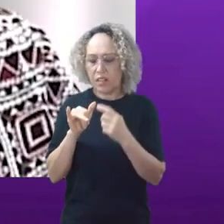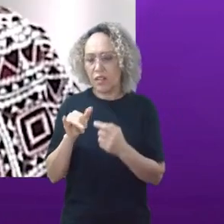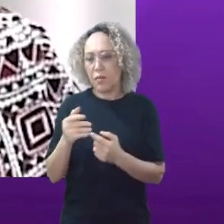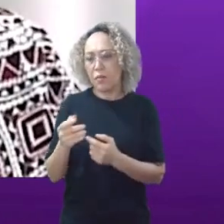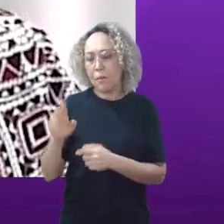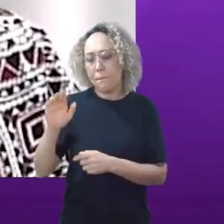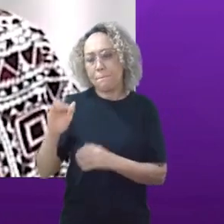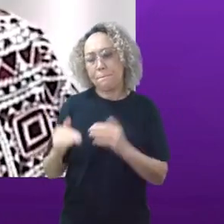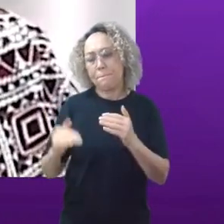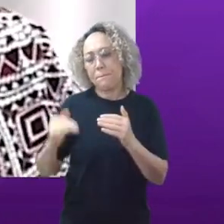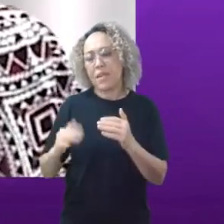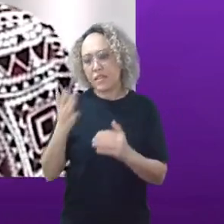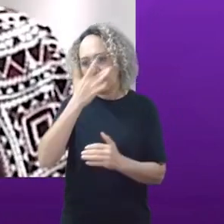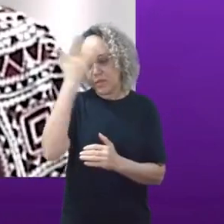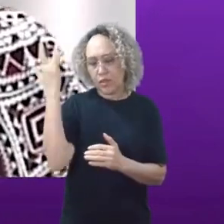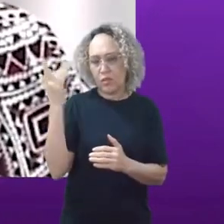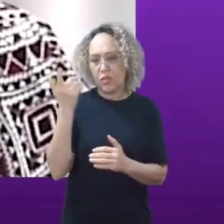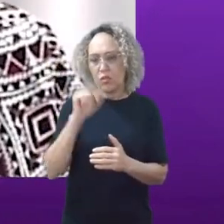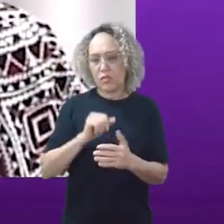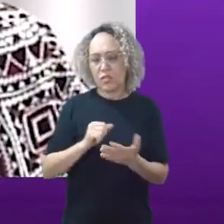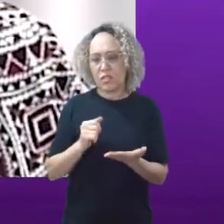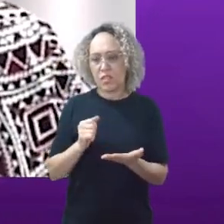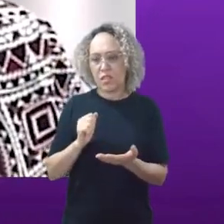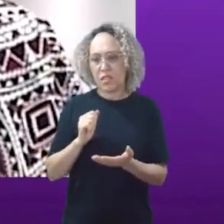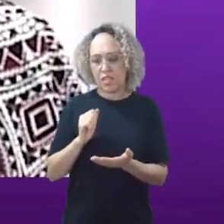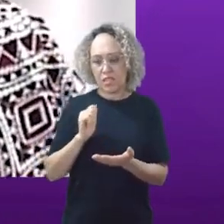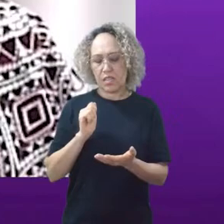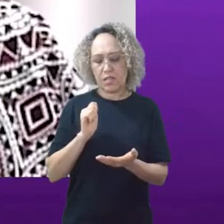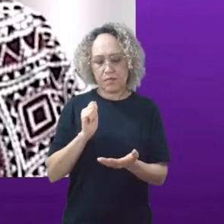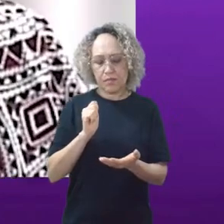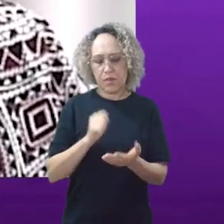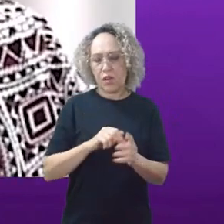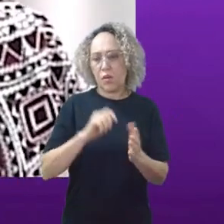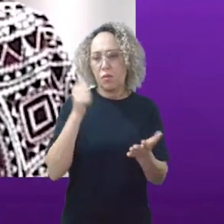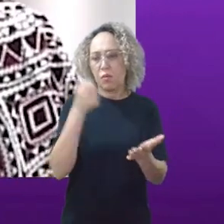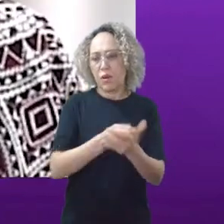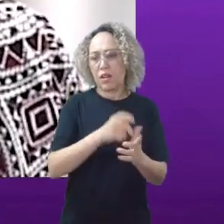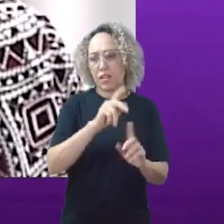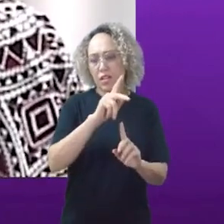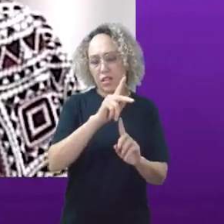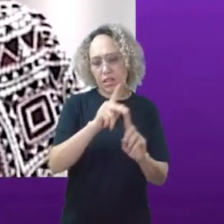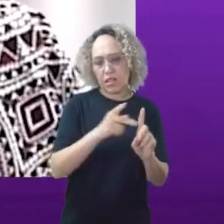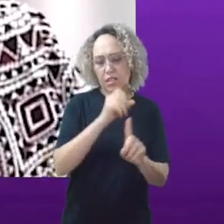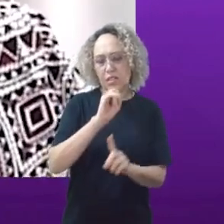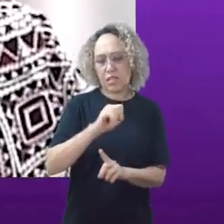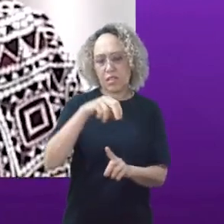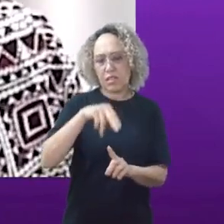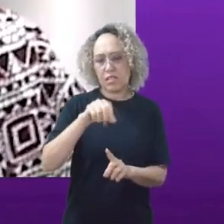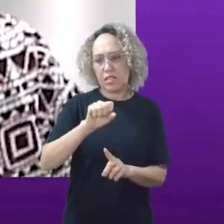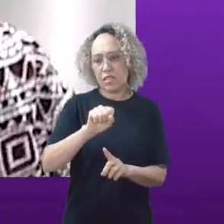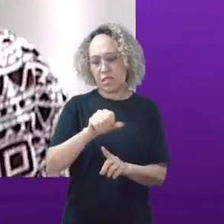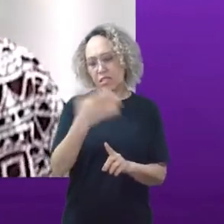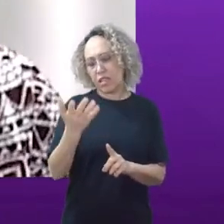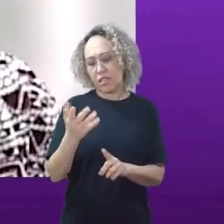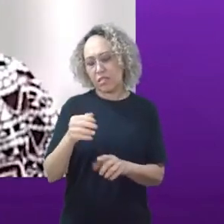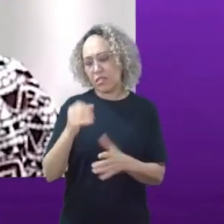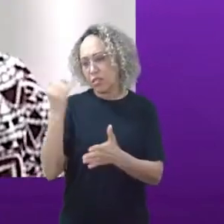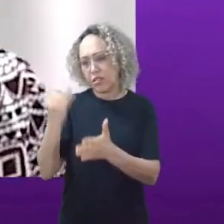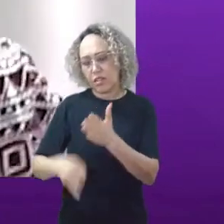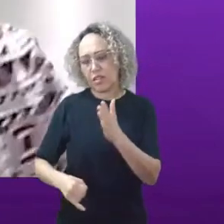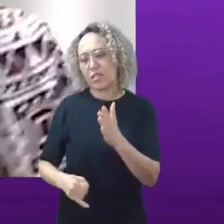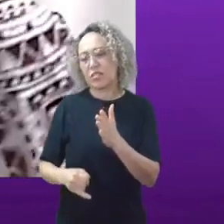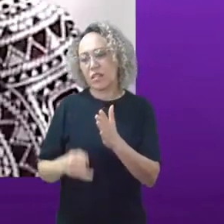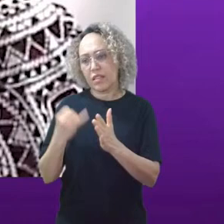contribuições para o mundo do trabalho e para o mundo fiscal e contributivo. Em quais ocupações a gente